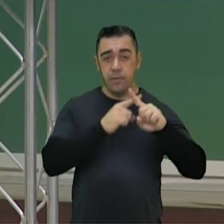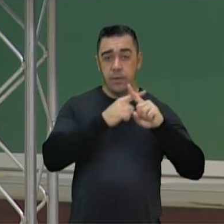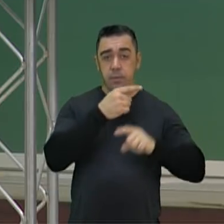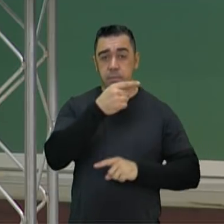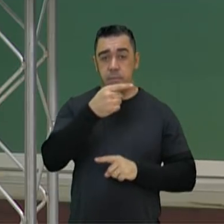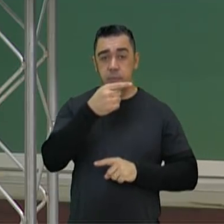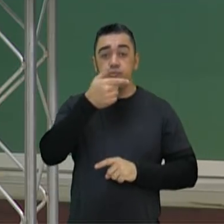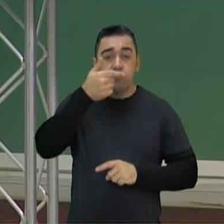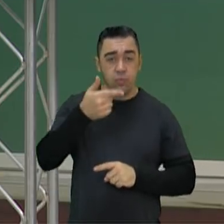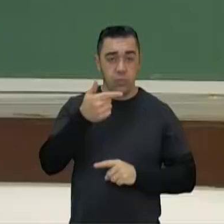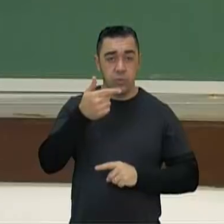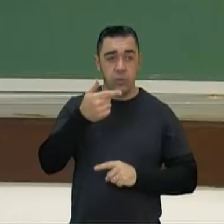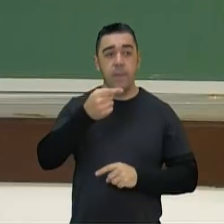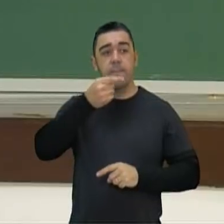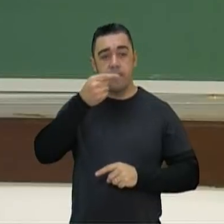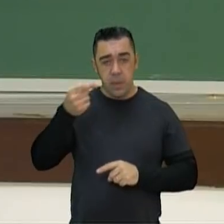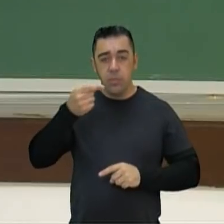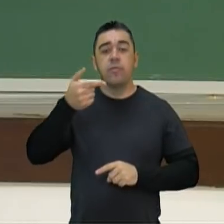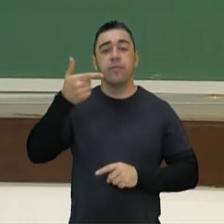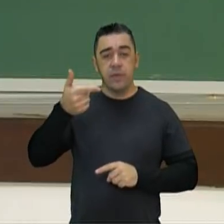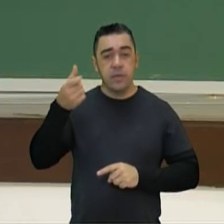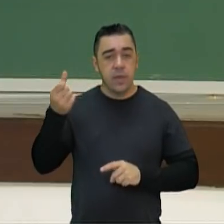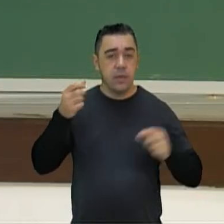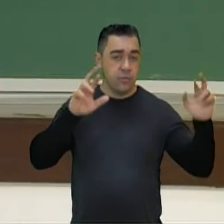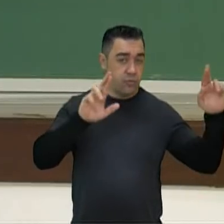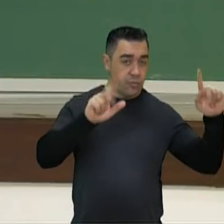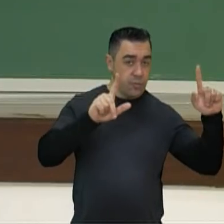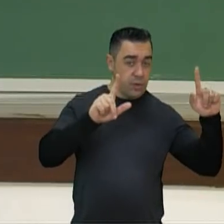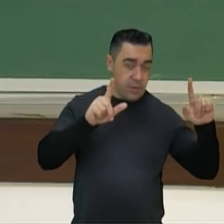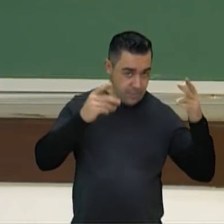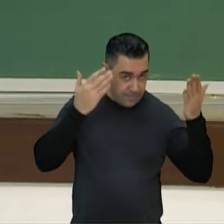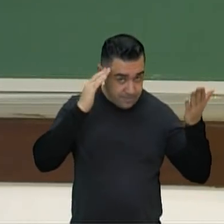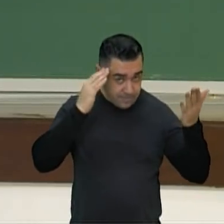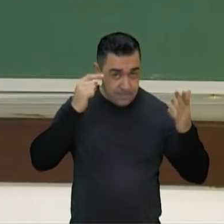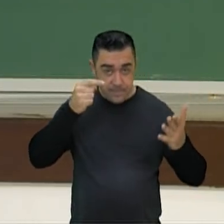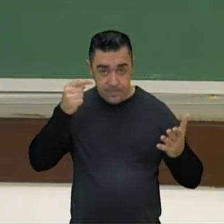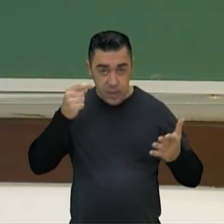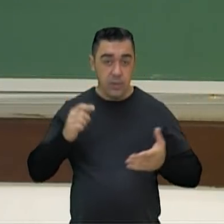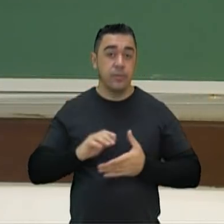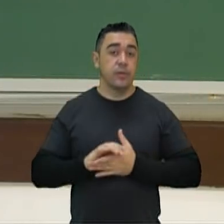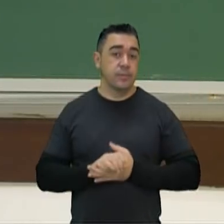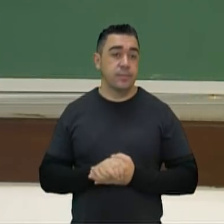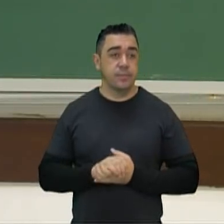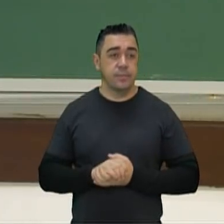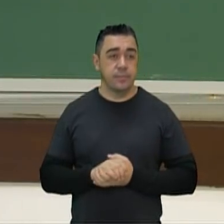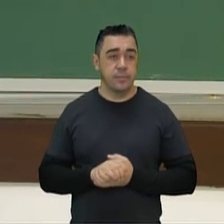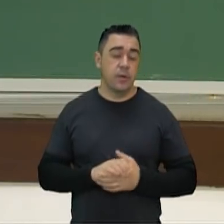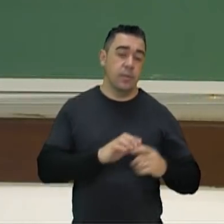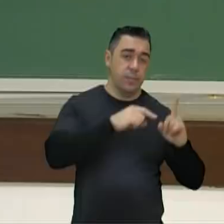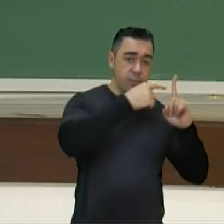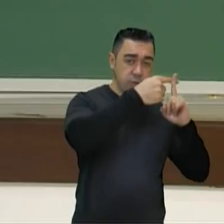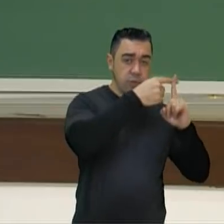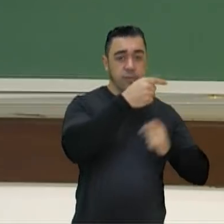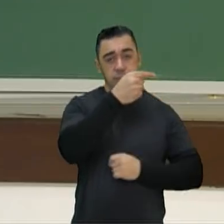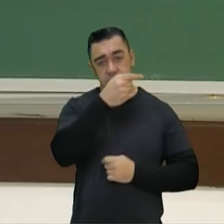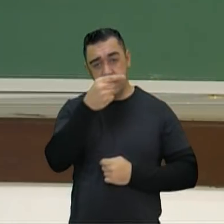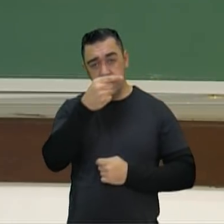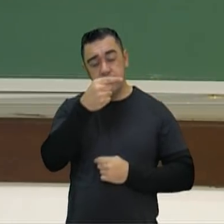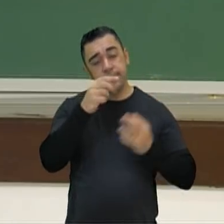menos 2 dá menos 26. Mesmo esquema do sinal. Positivo com